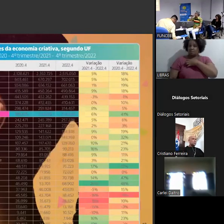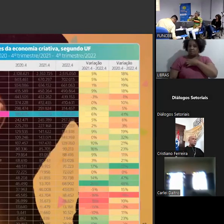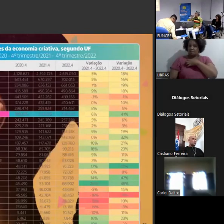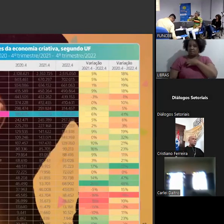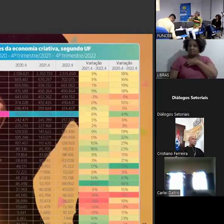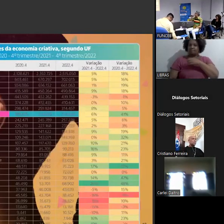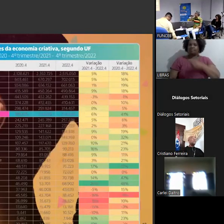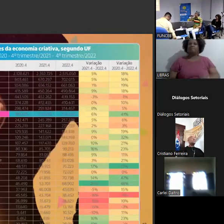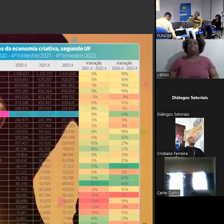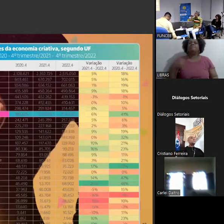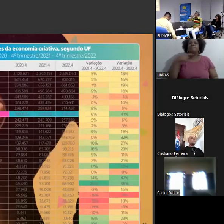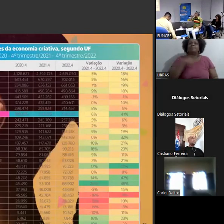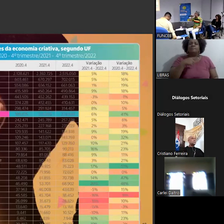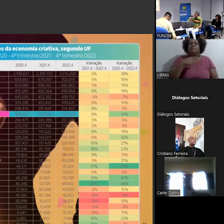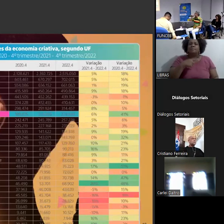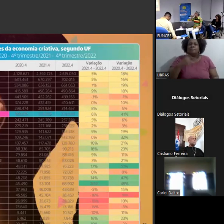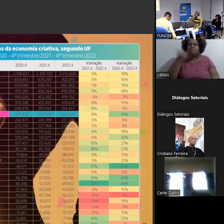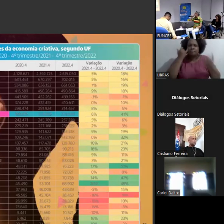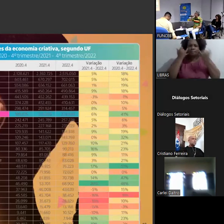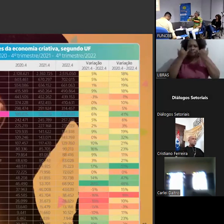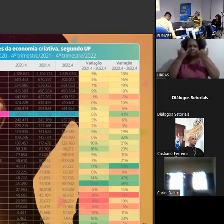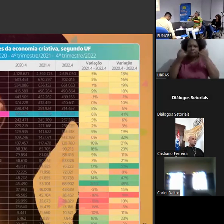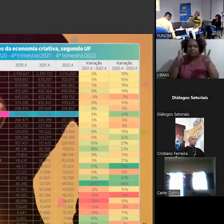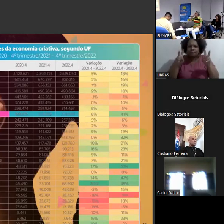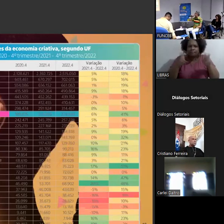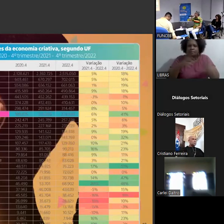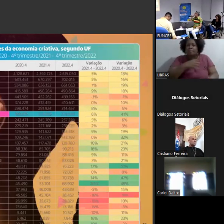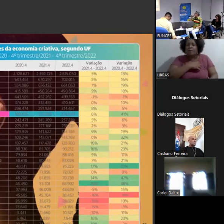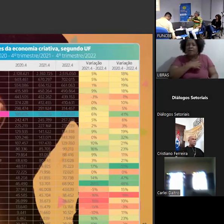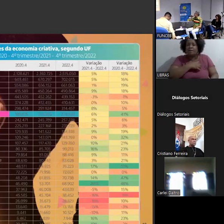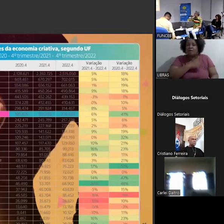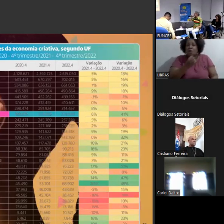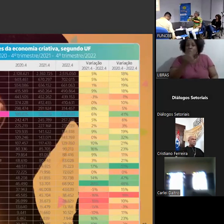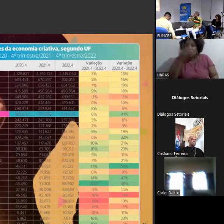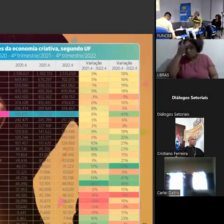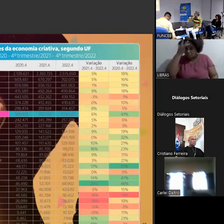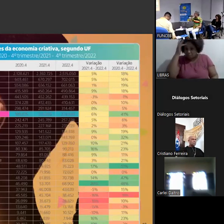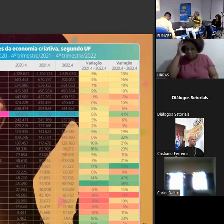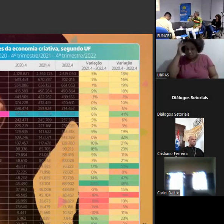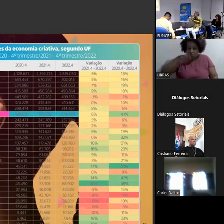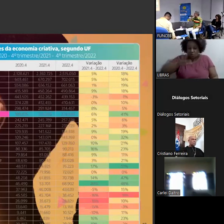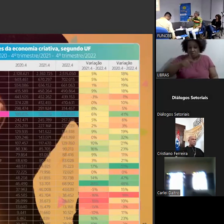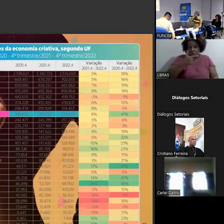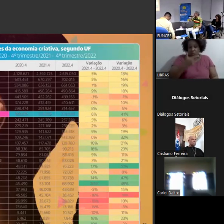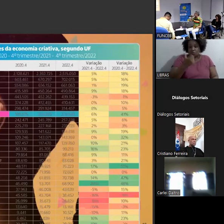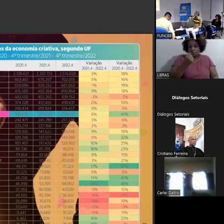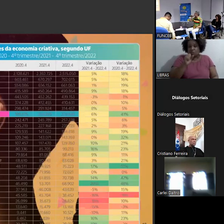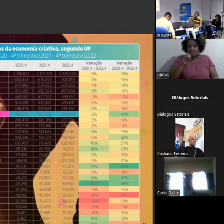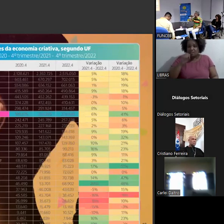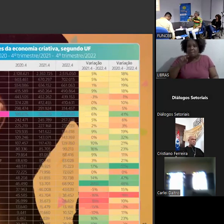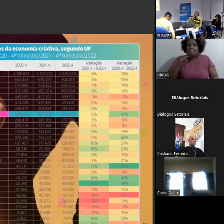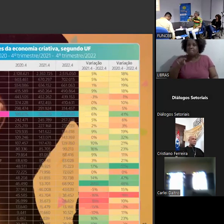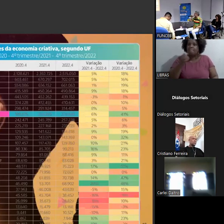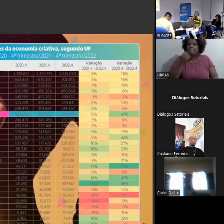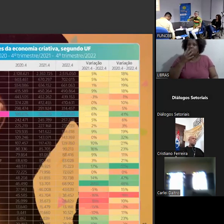aqui, o dado sobre a Bahia, que o número de trabalhadores da cultura está em torno de 280 mil, uma variação positiva